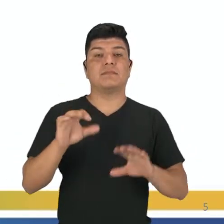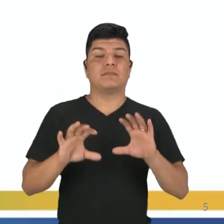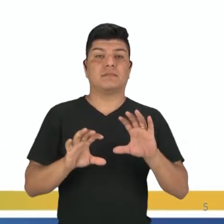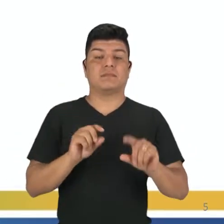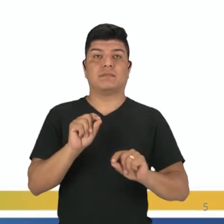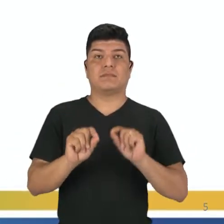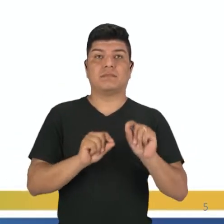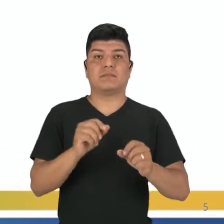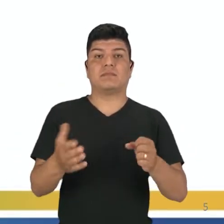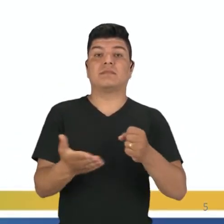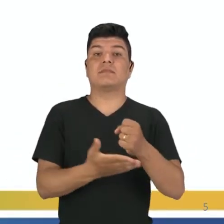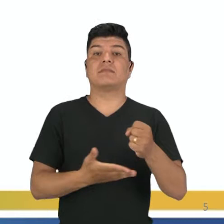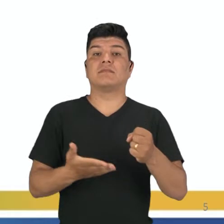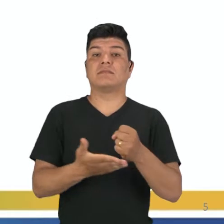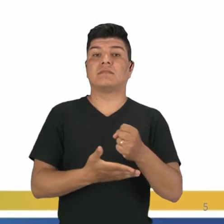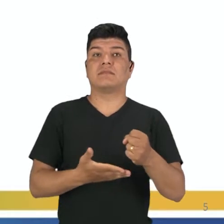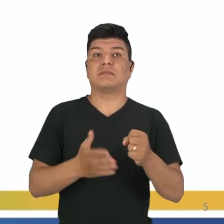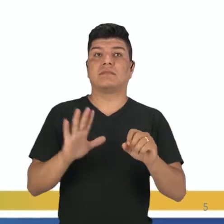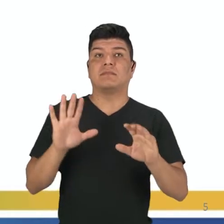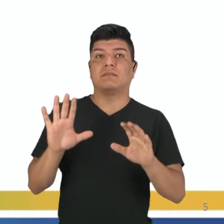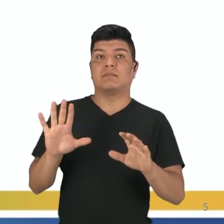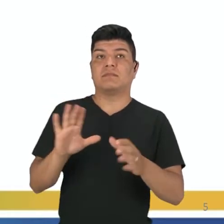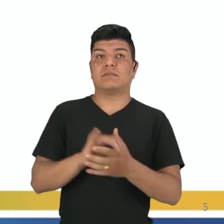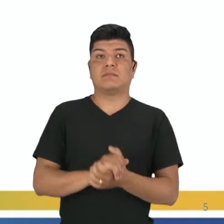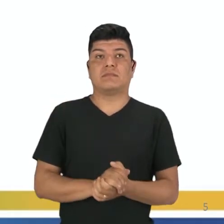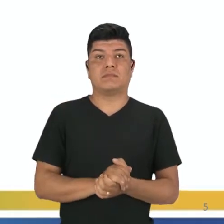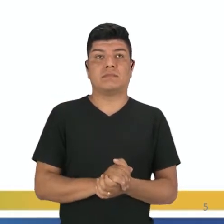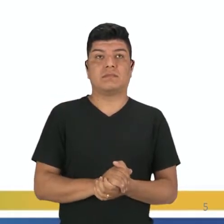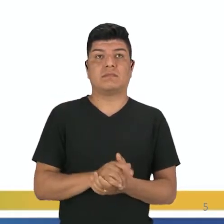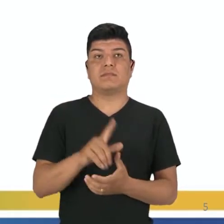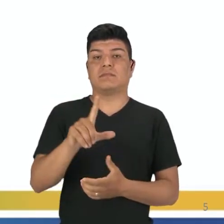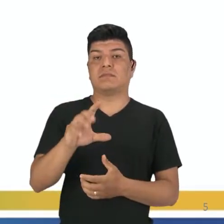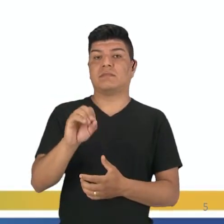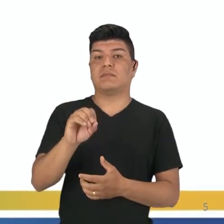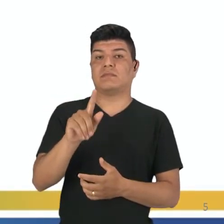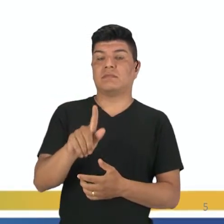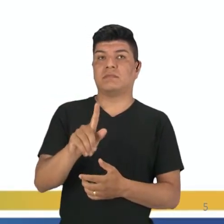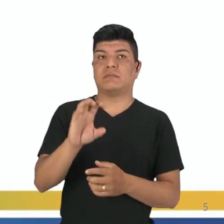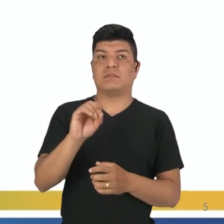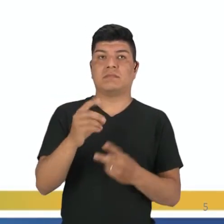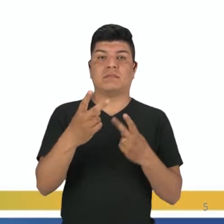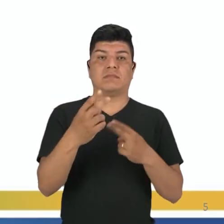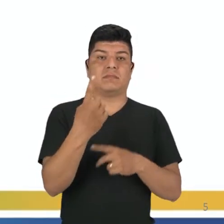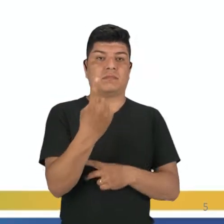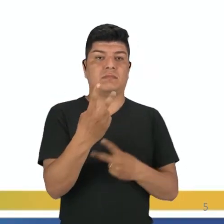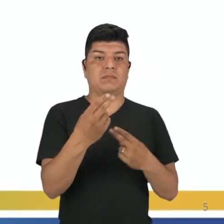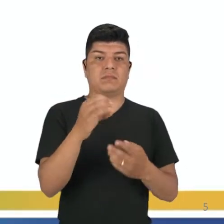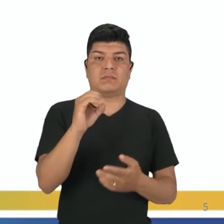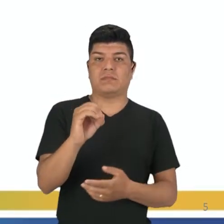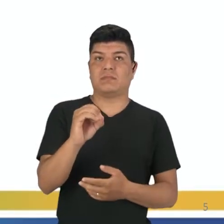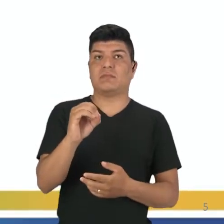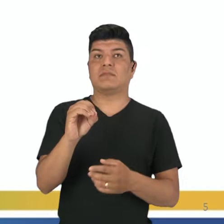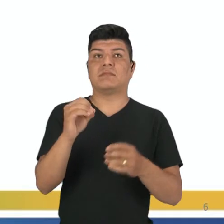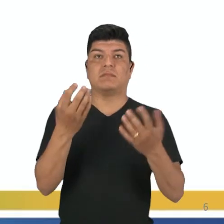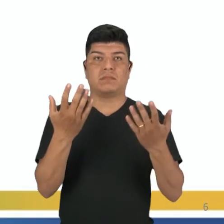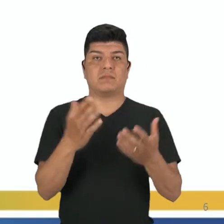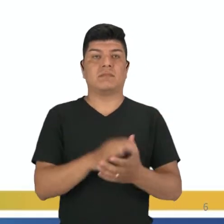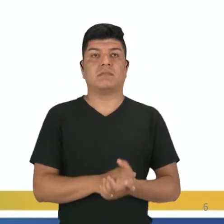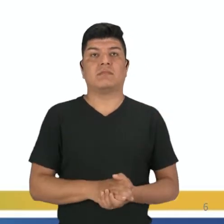quando a base, o logaritmano é igual a 1, temos sempre igual a 0, por